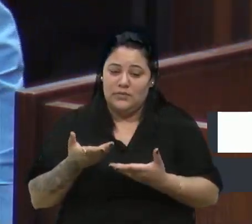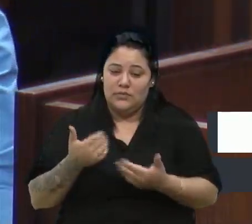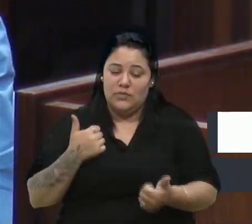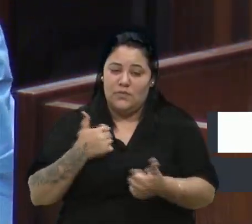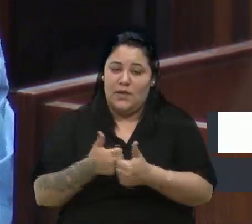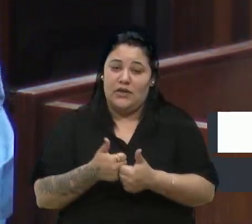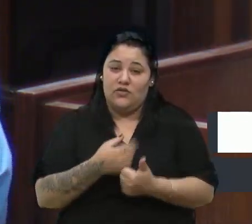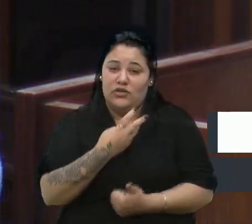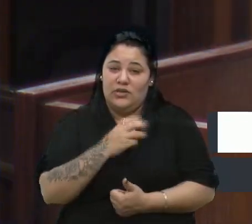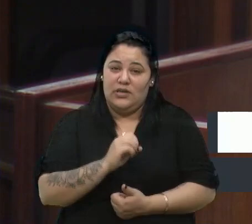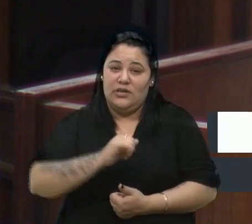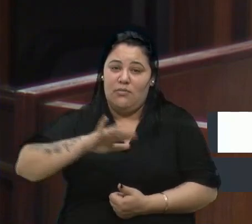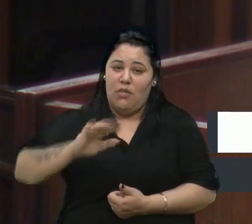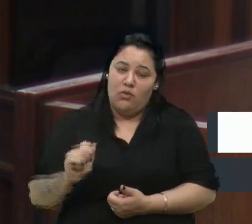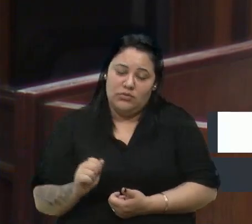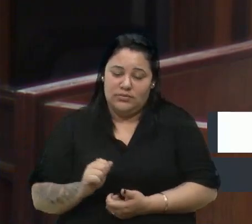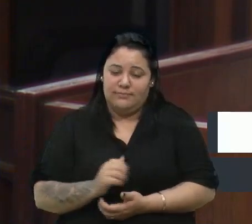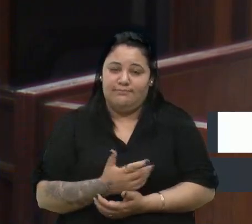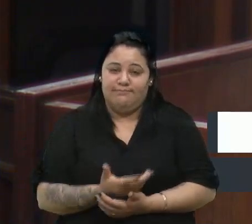milhões.